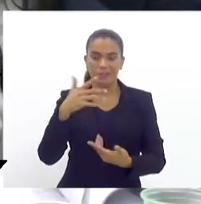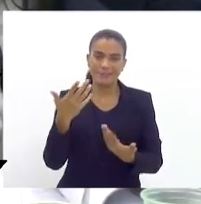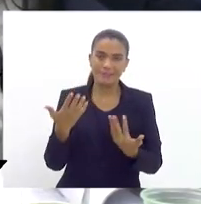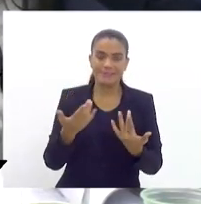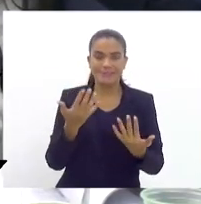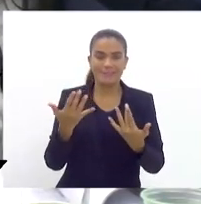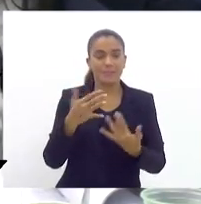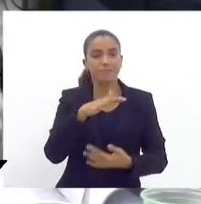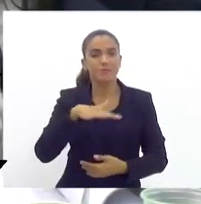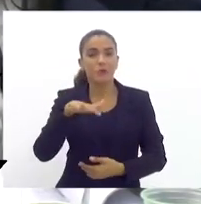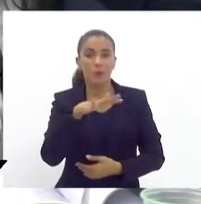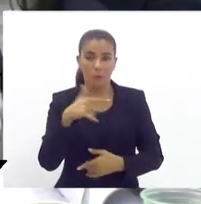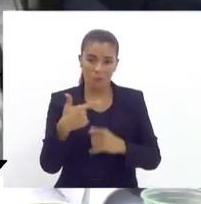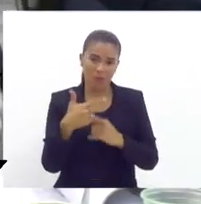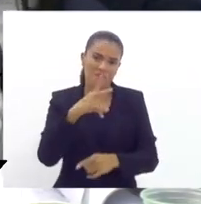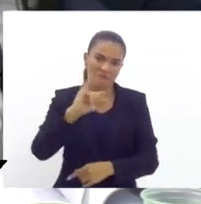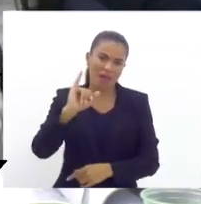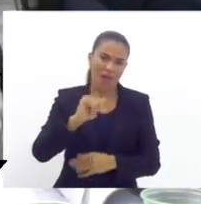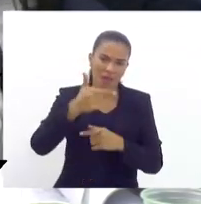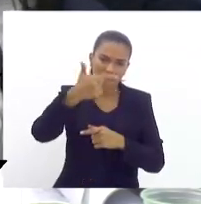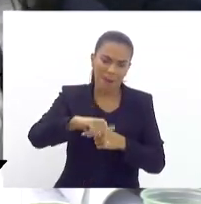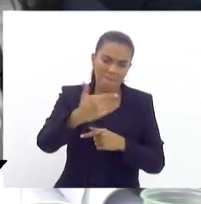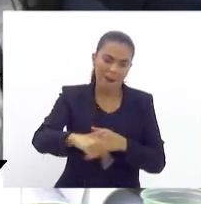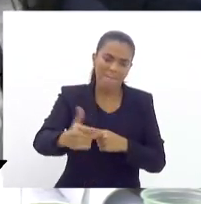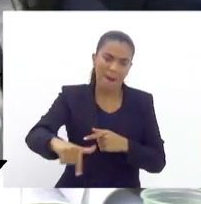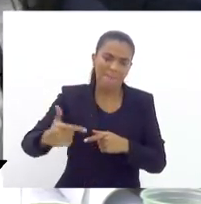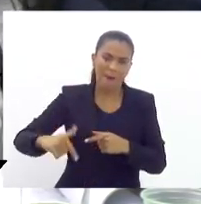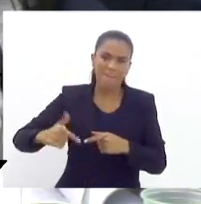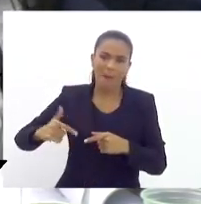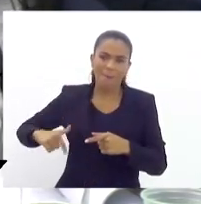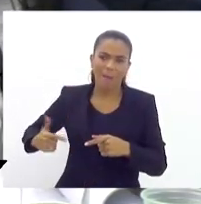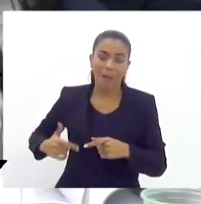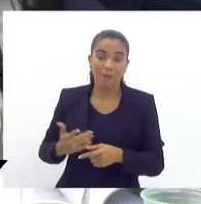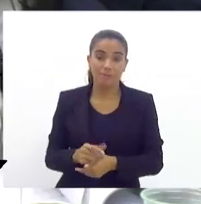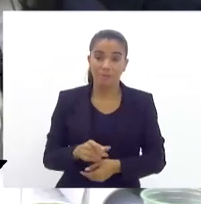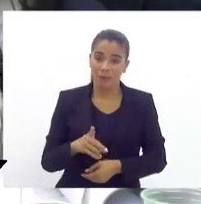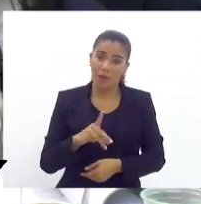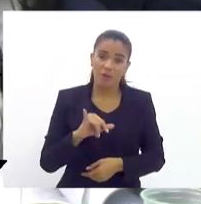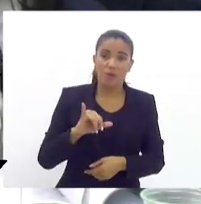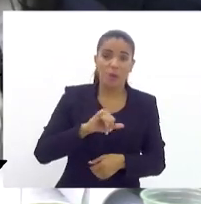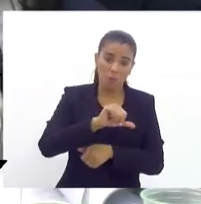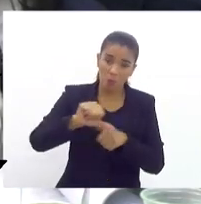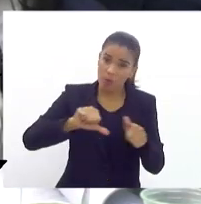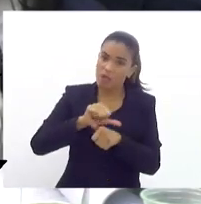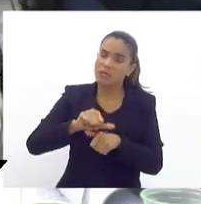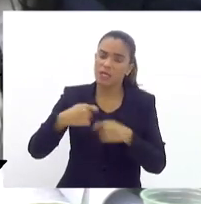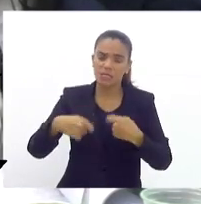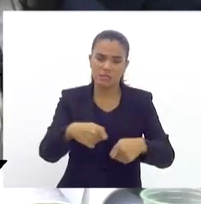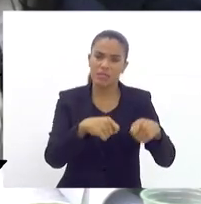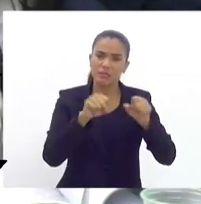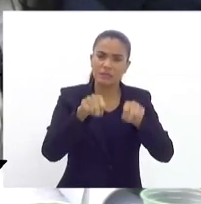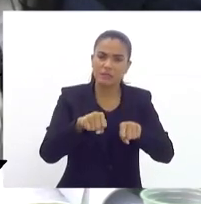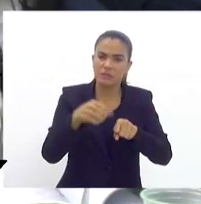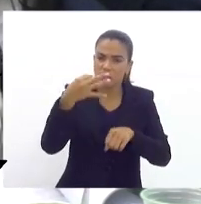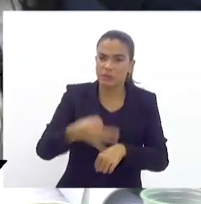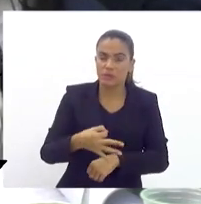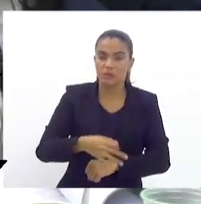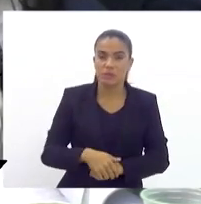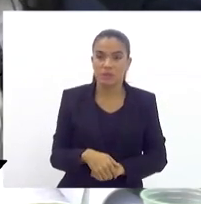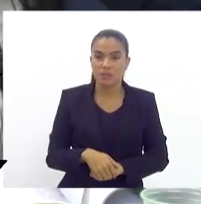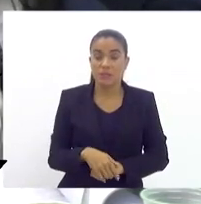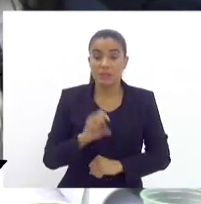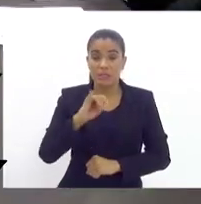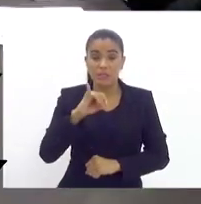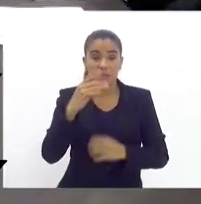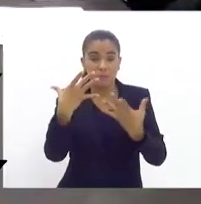em outras situações. Porque isso vai acontecer, isso vai se repetir. Então, acho que é passível de mudança, com certeza. Eu acho que, se me